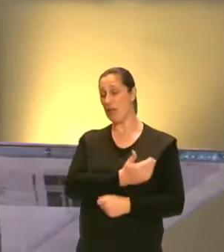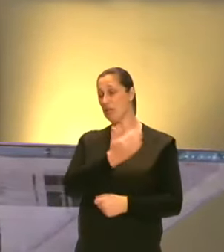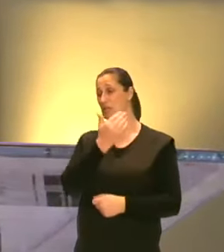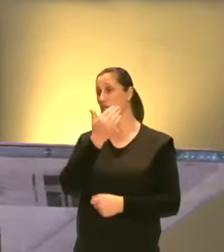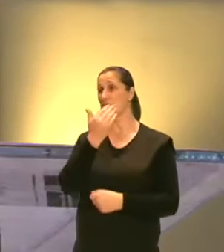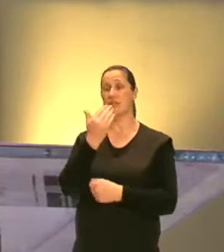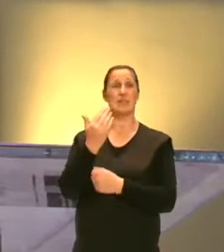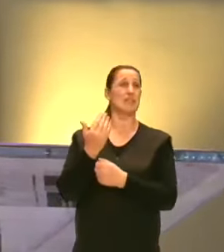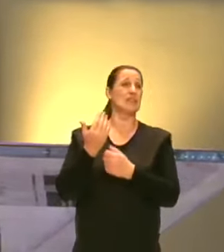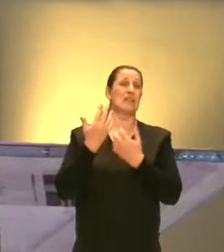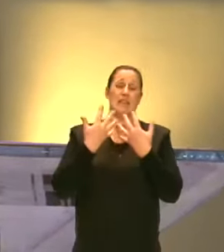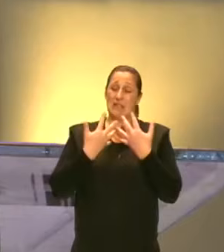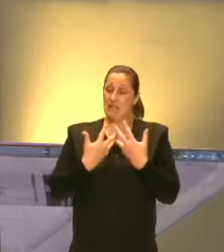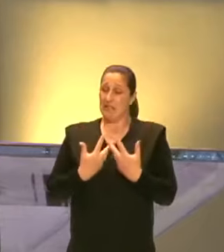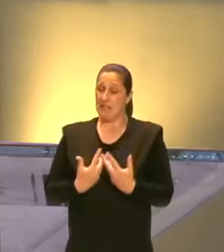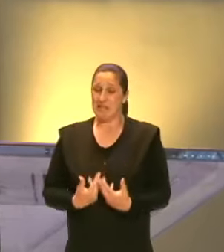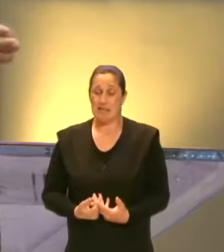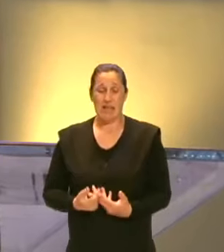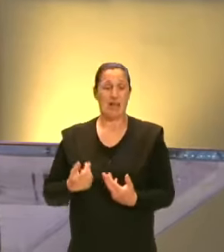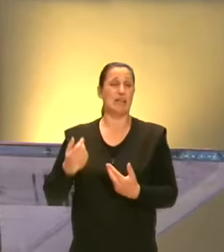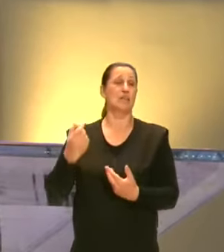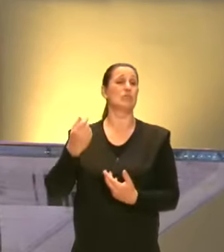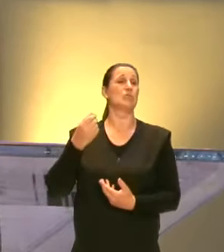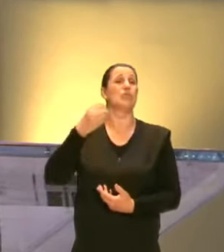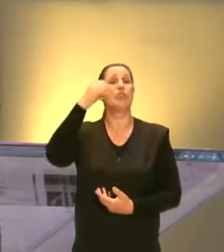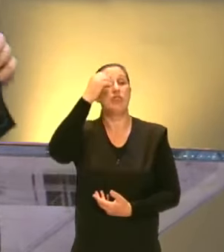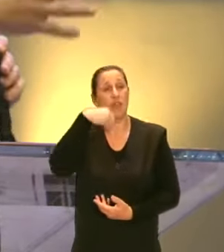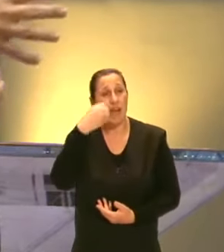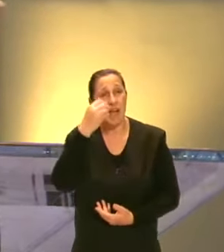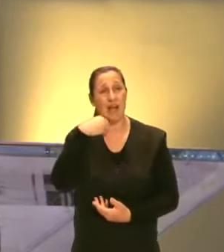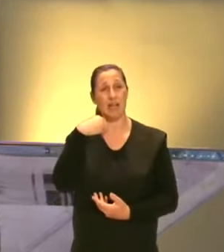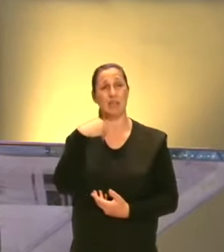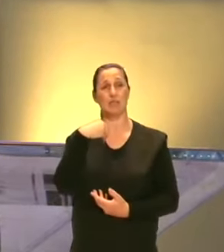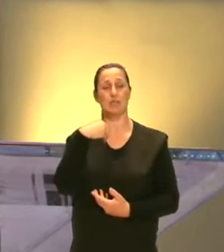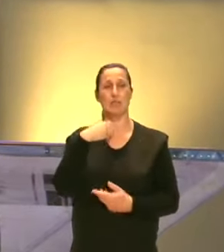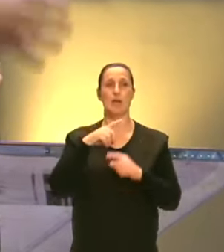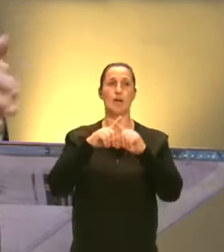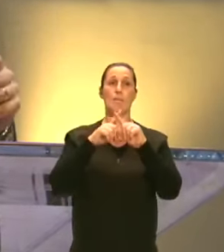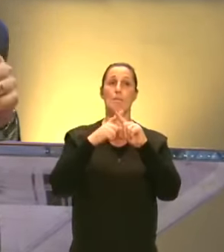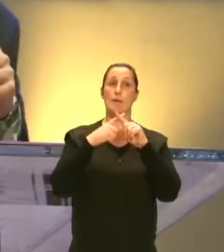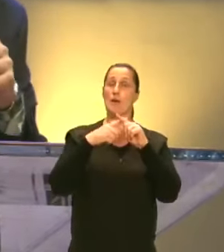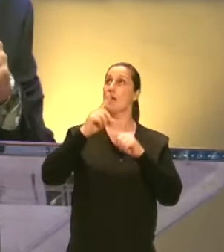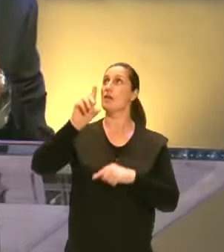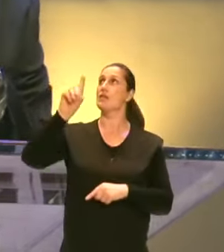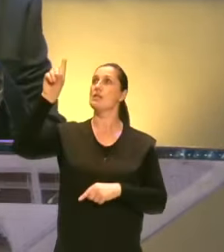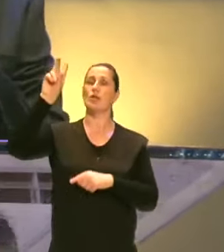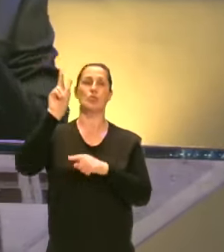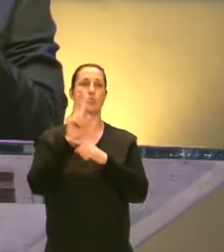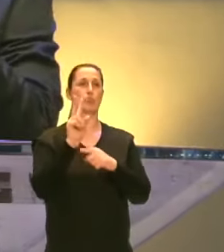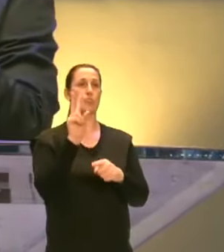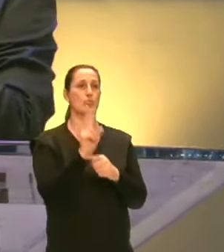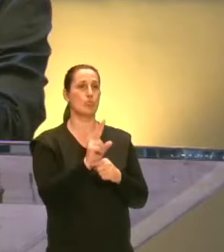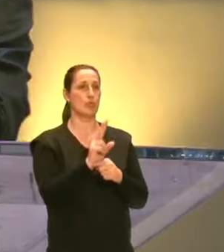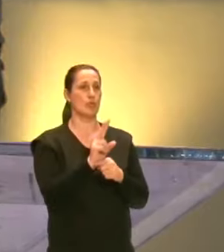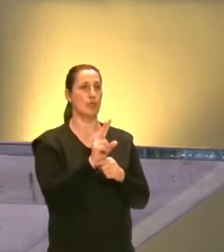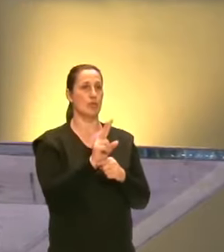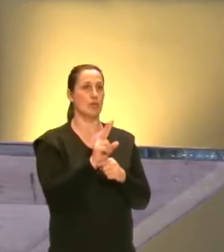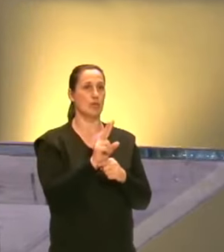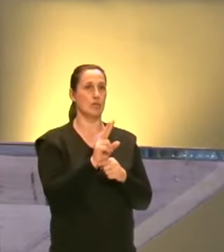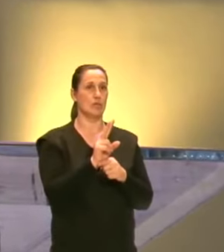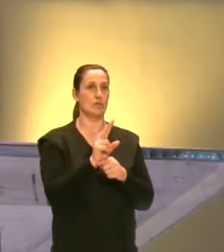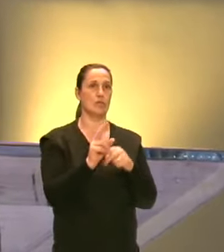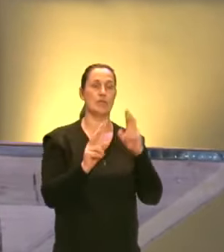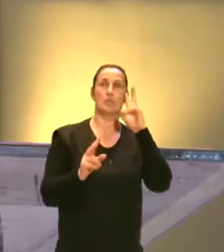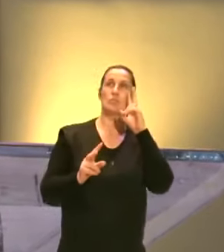Deus o sustentou, porque o nosso Deus não dorme, o nosso Deus está alerta, o nosso Deus cuida de nós. Eleve os teus olhos e